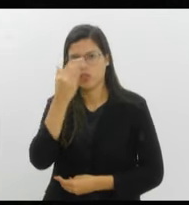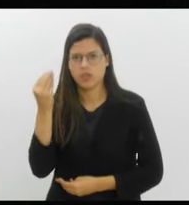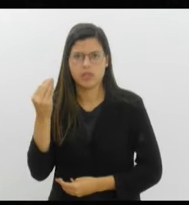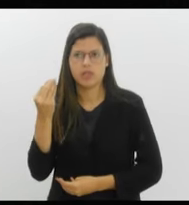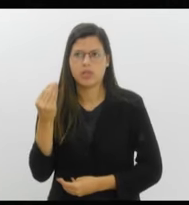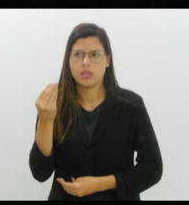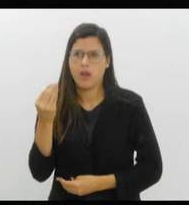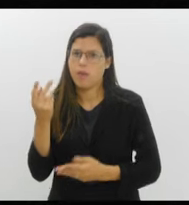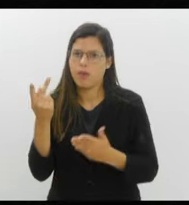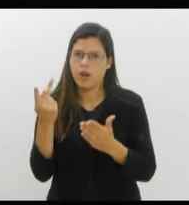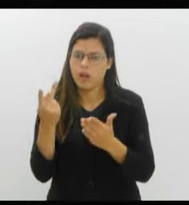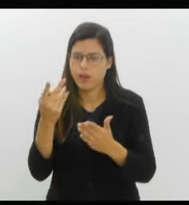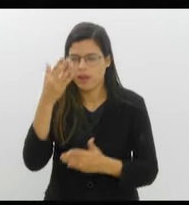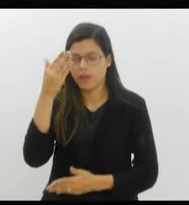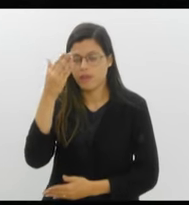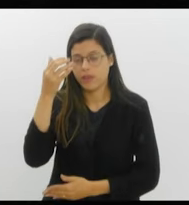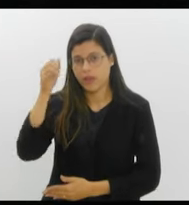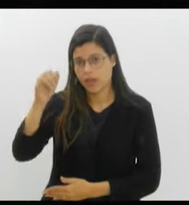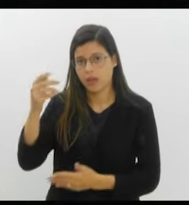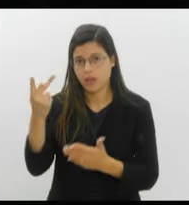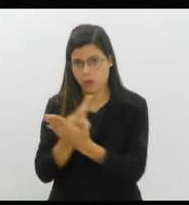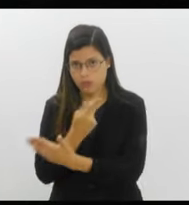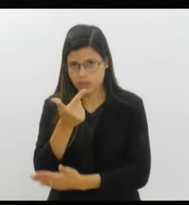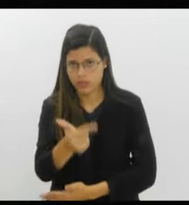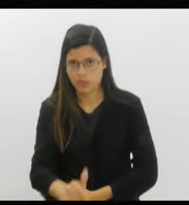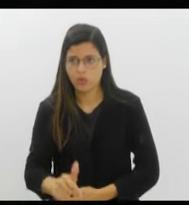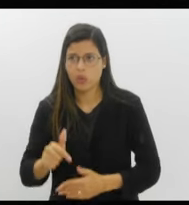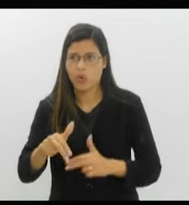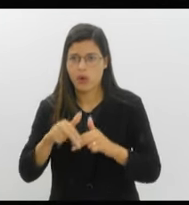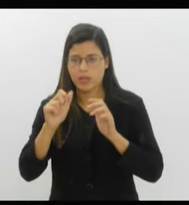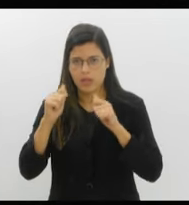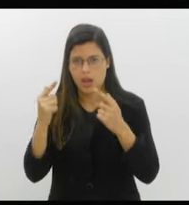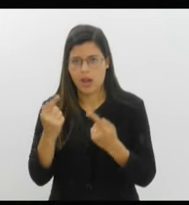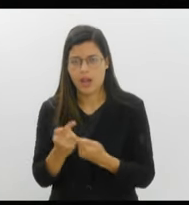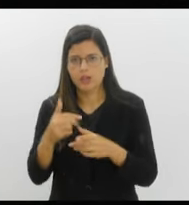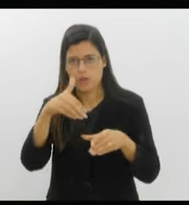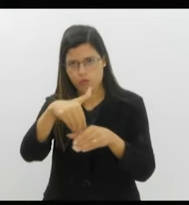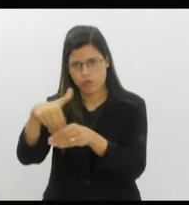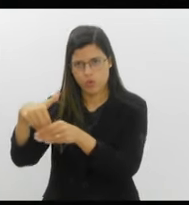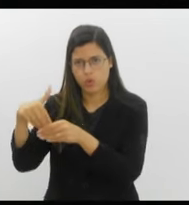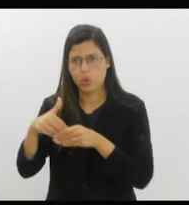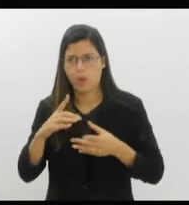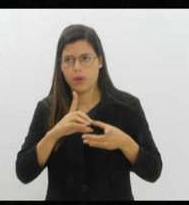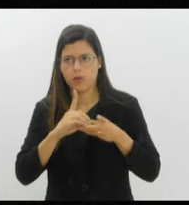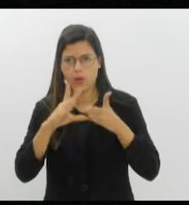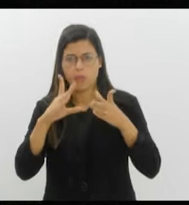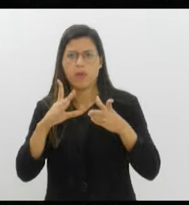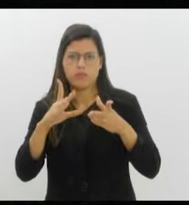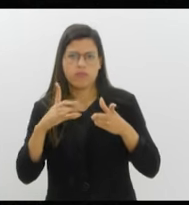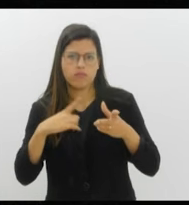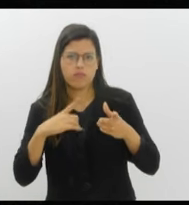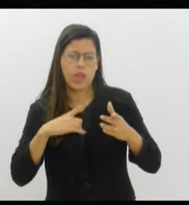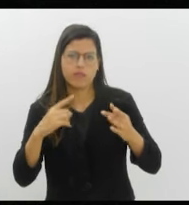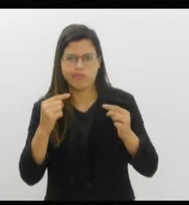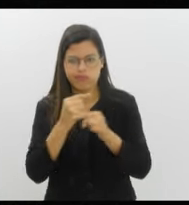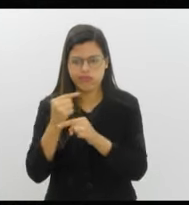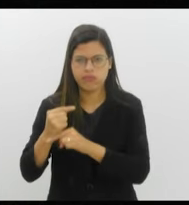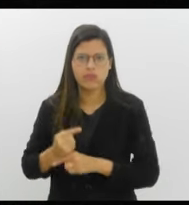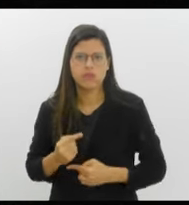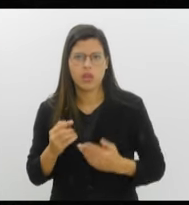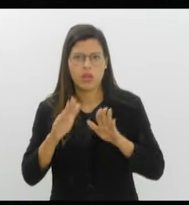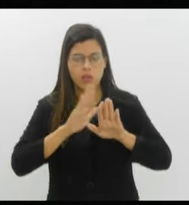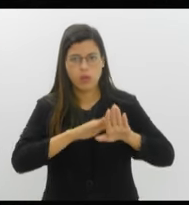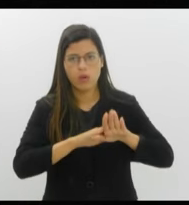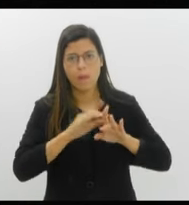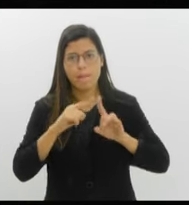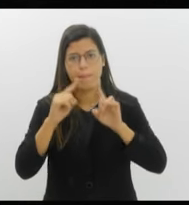jamais acontecer novamente. Então, essa casa votou pela democracia, apesar das divergências ideológicas, eu fico feliz do compromisso de entender